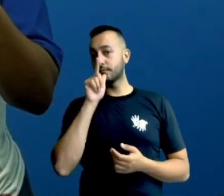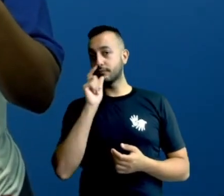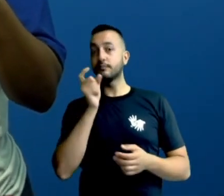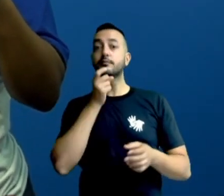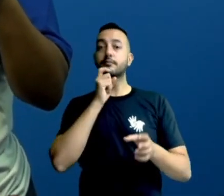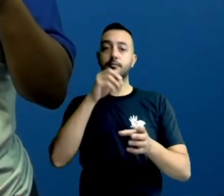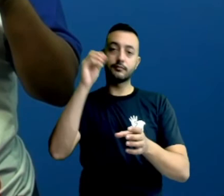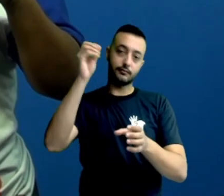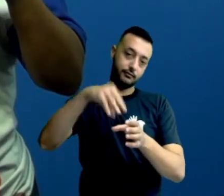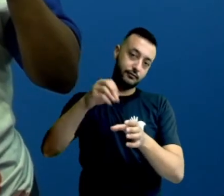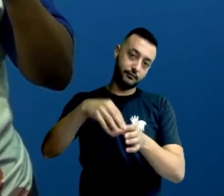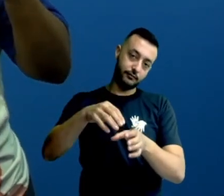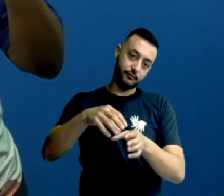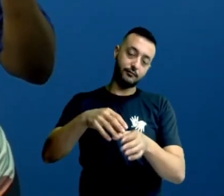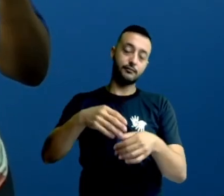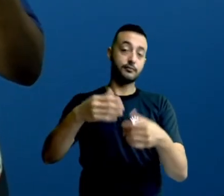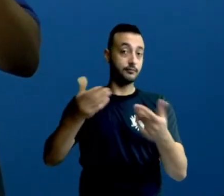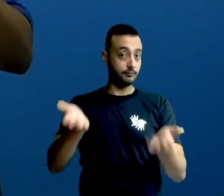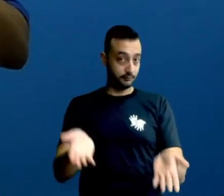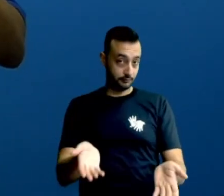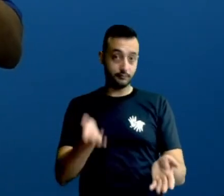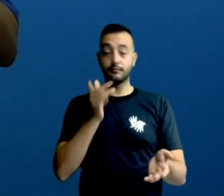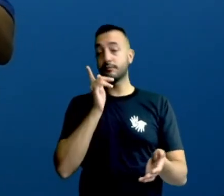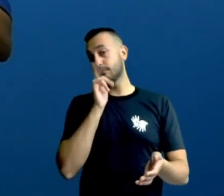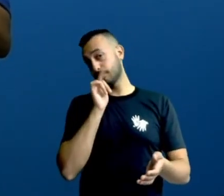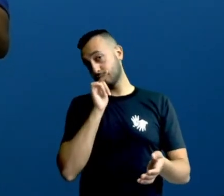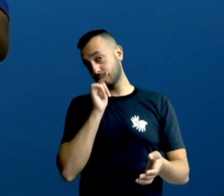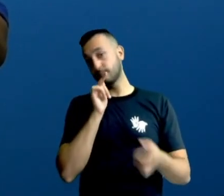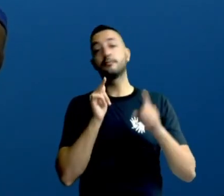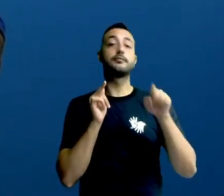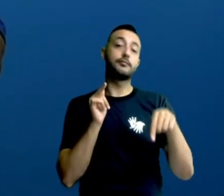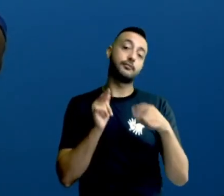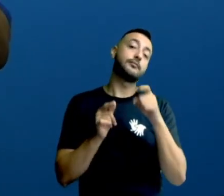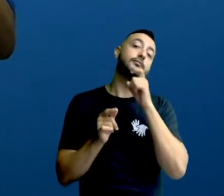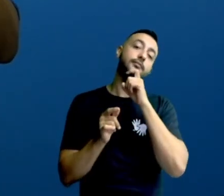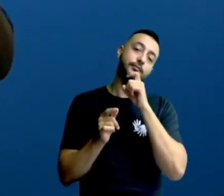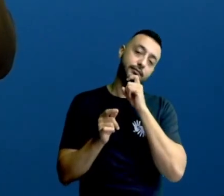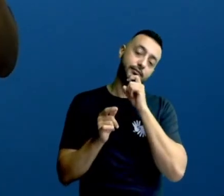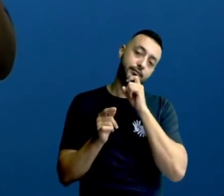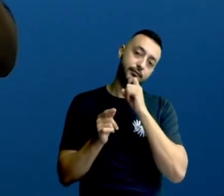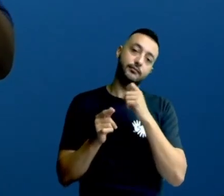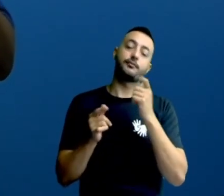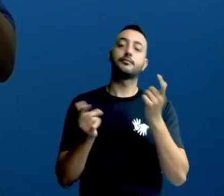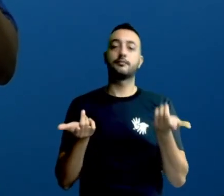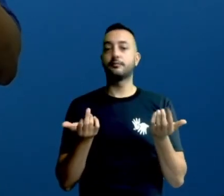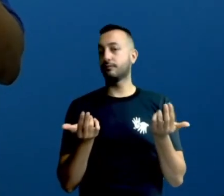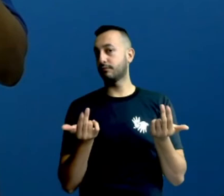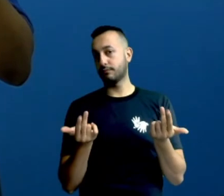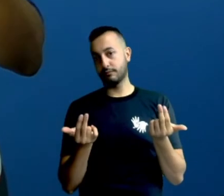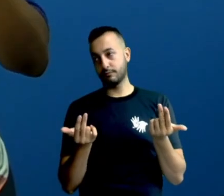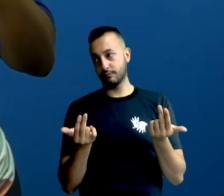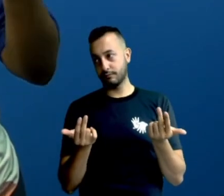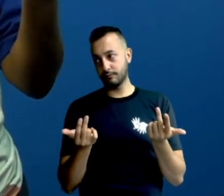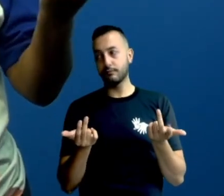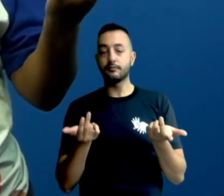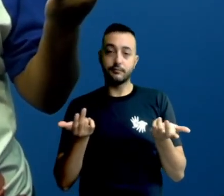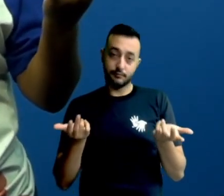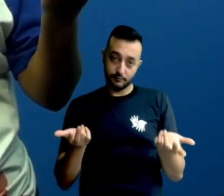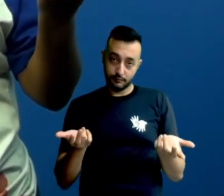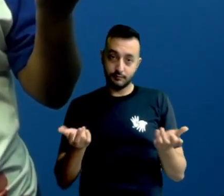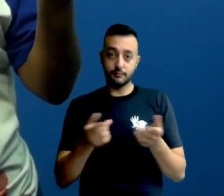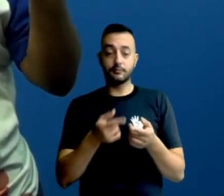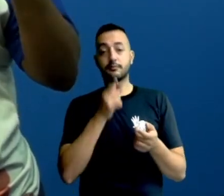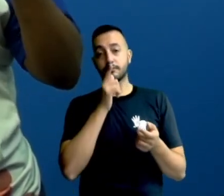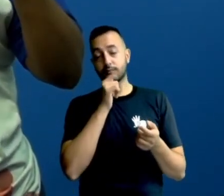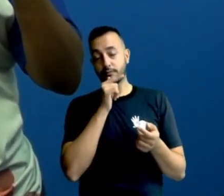água com gelo, embora a água seja o gelo, né, e a água sejam a mesma substância, né? A água quando